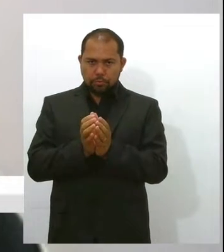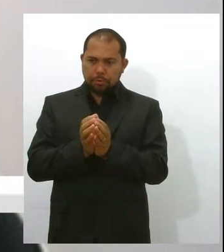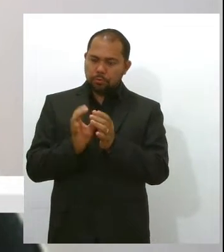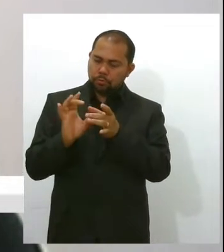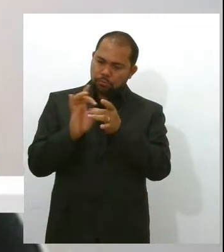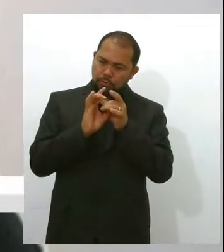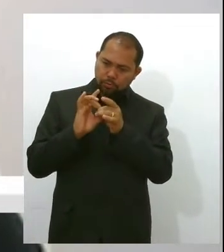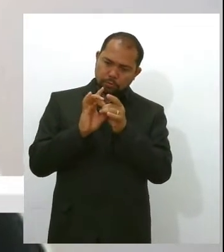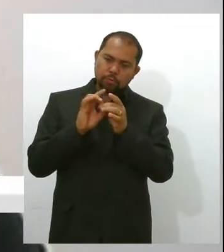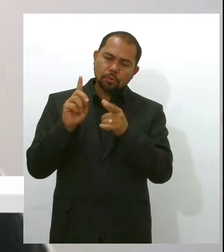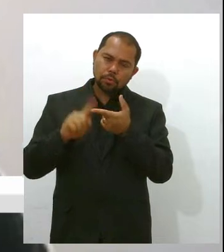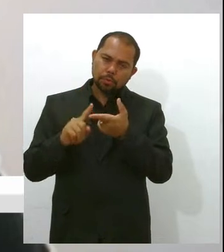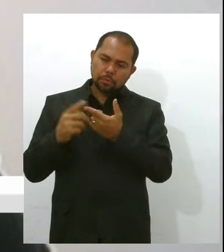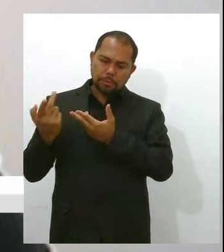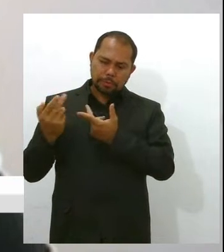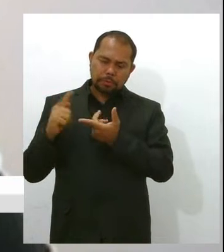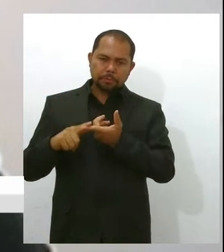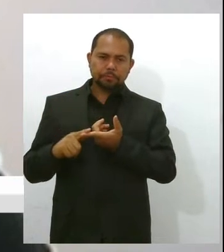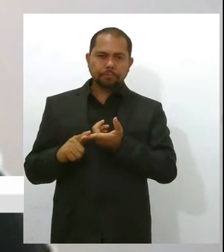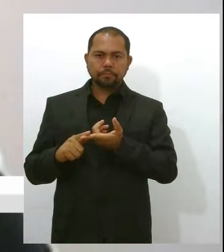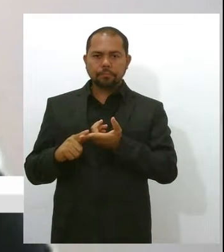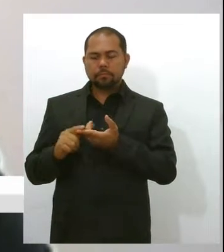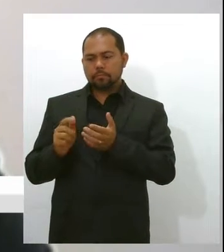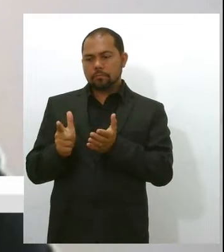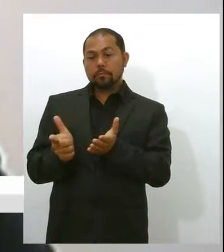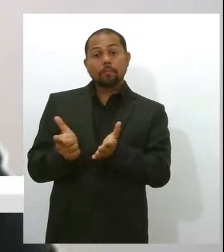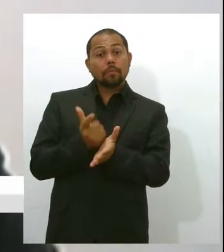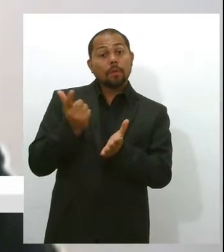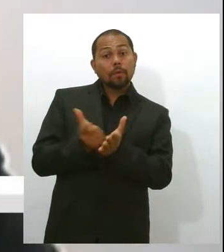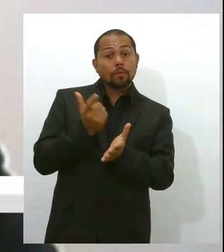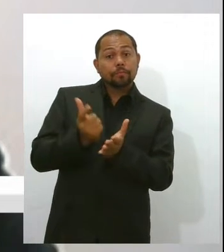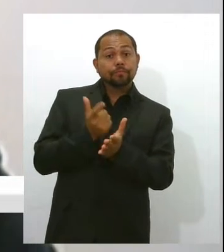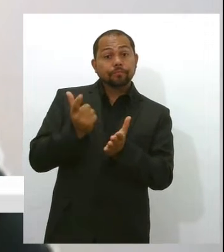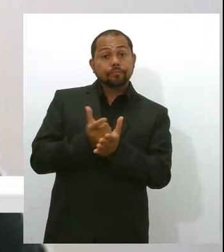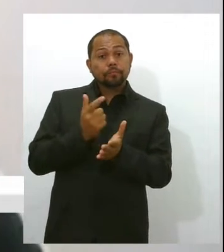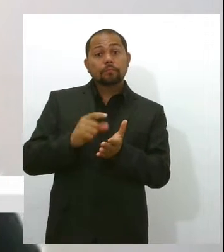Então, assim, no livro tem gente do Brasil todo.